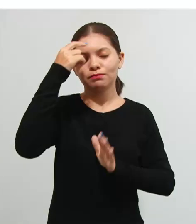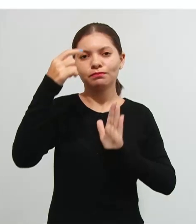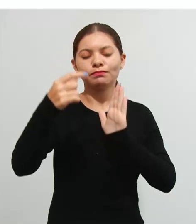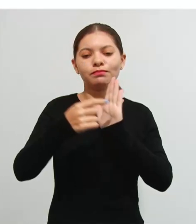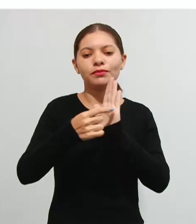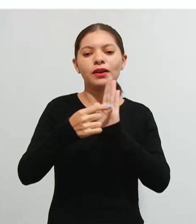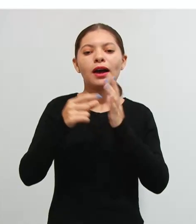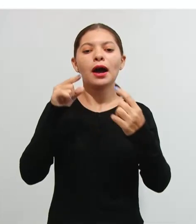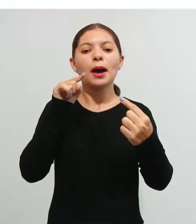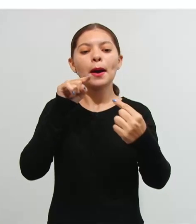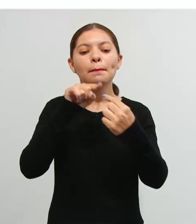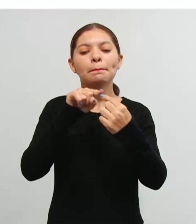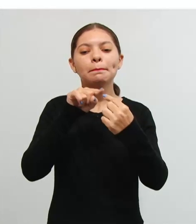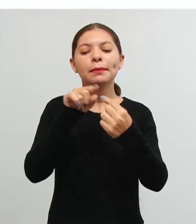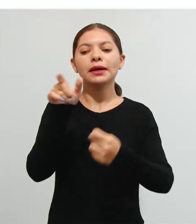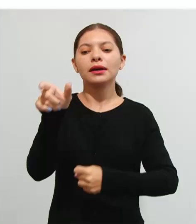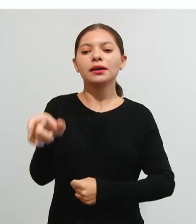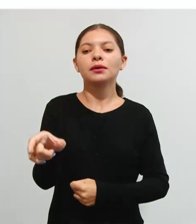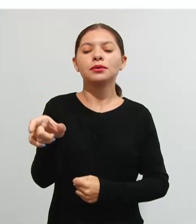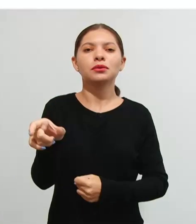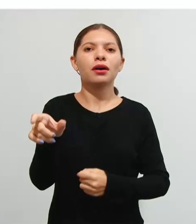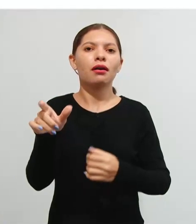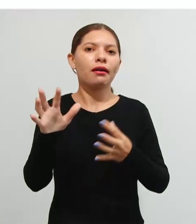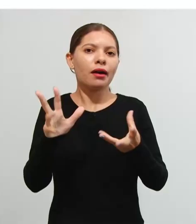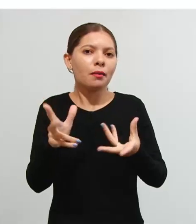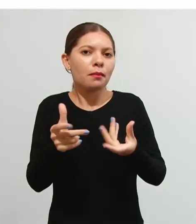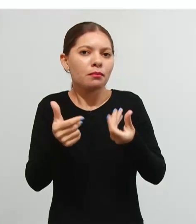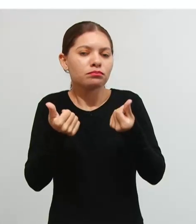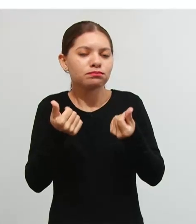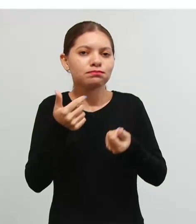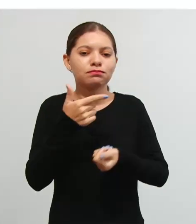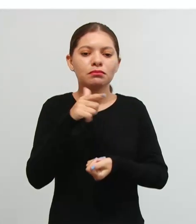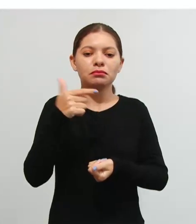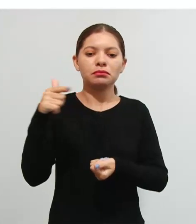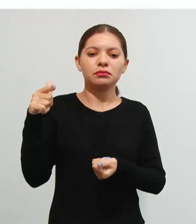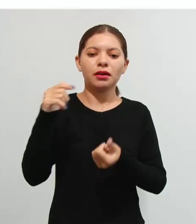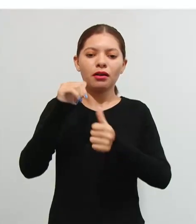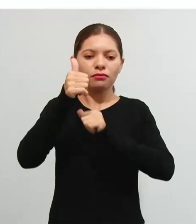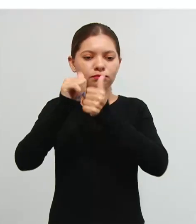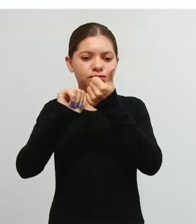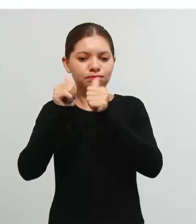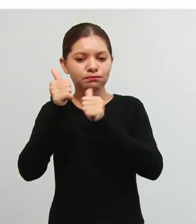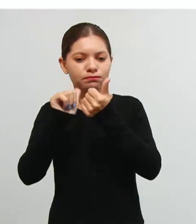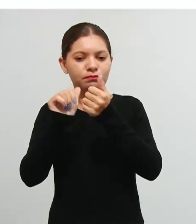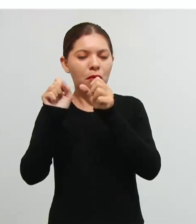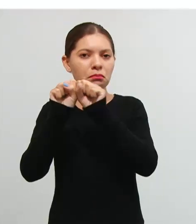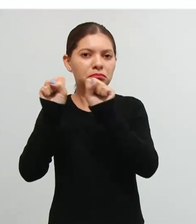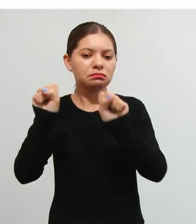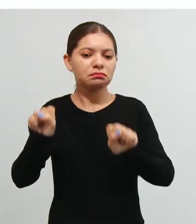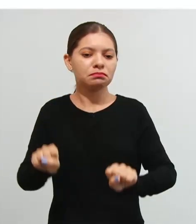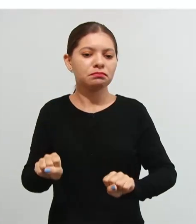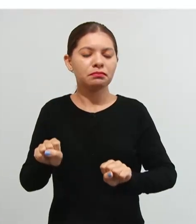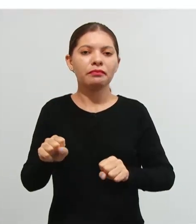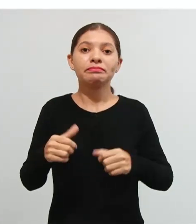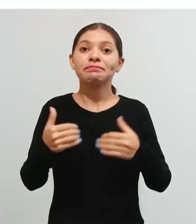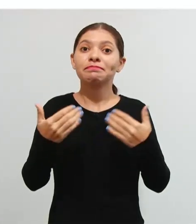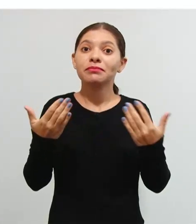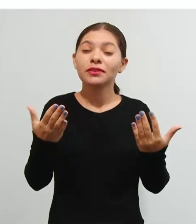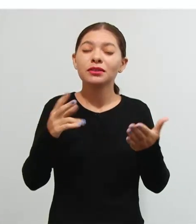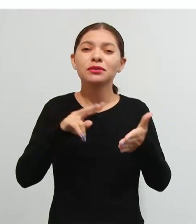a pessoas que não são capazes de passar por avaliações sistemáticas. Ou seja, toda